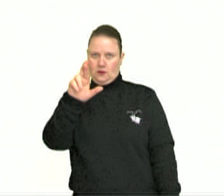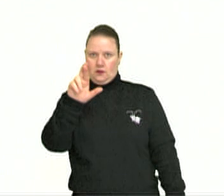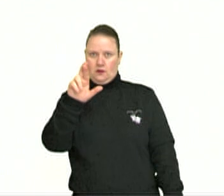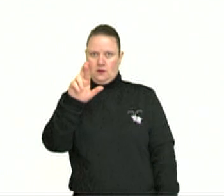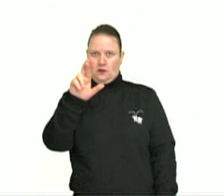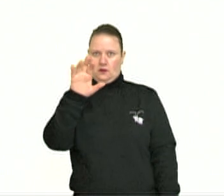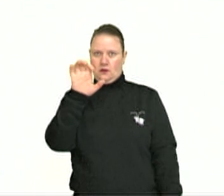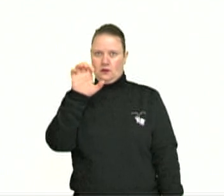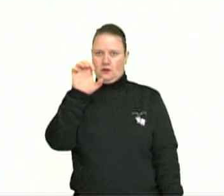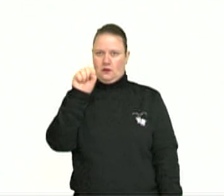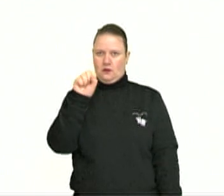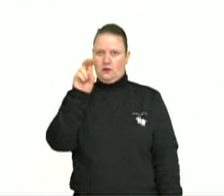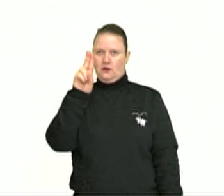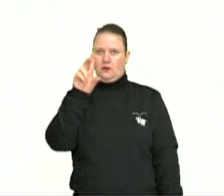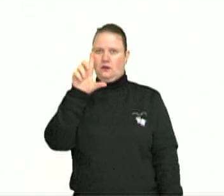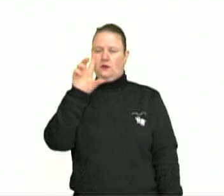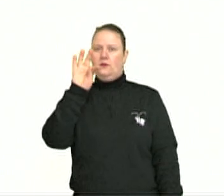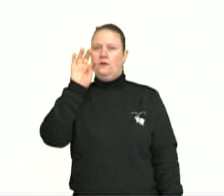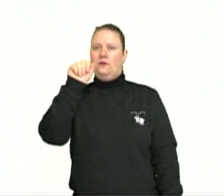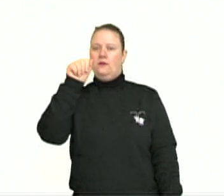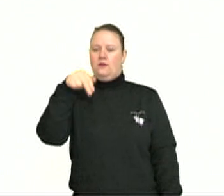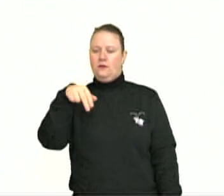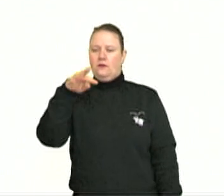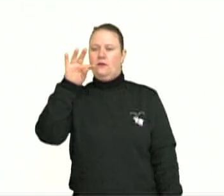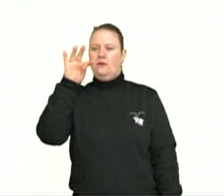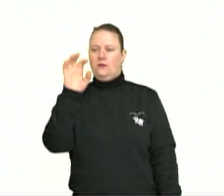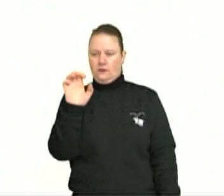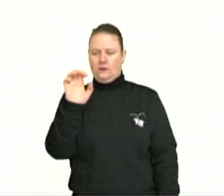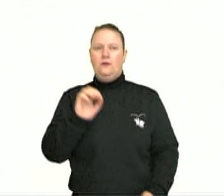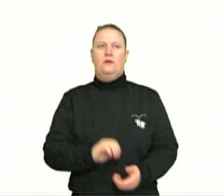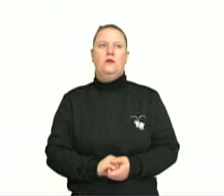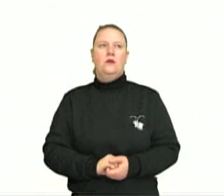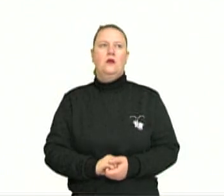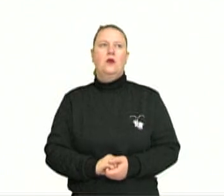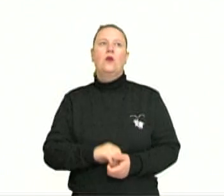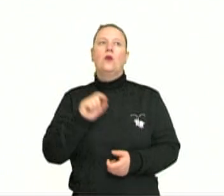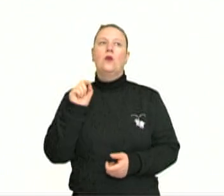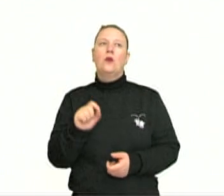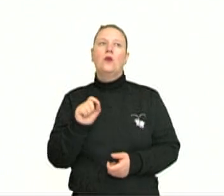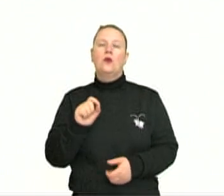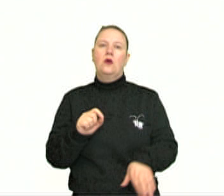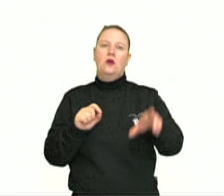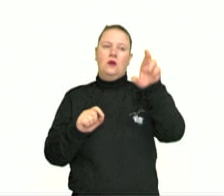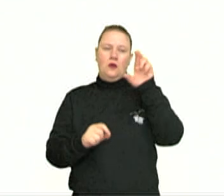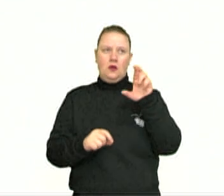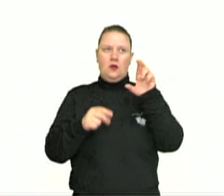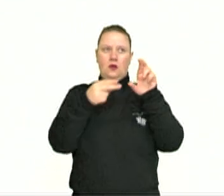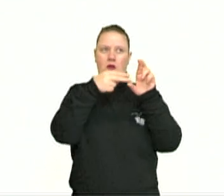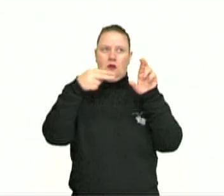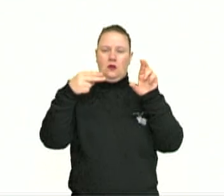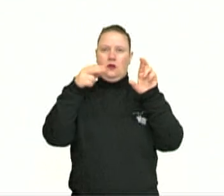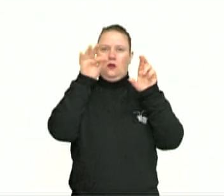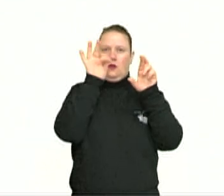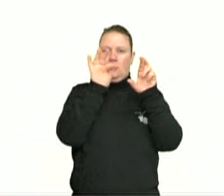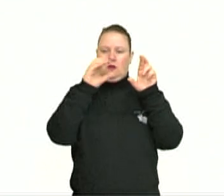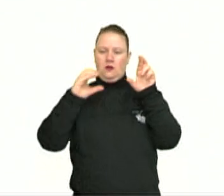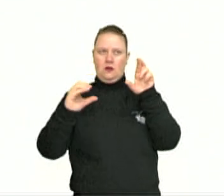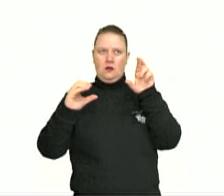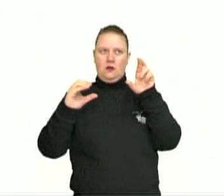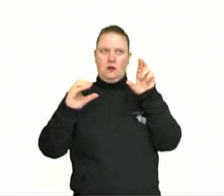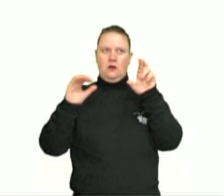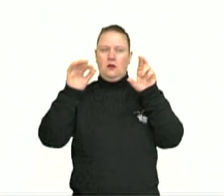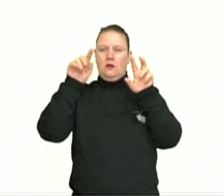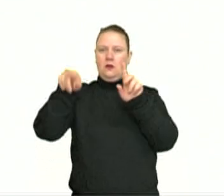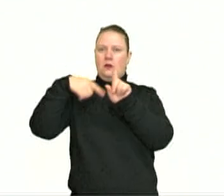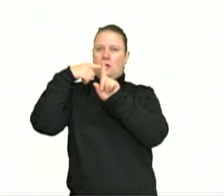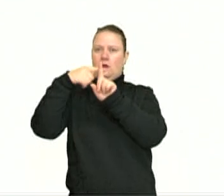ela seria a soma vetorial da força centrípeta e desta força tangencial, né? Então, é